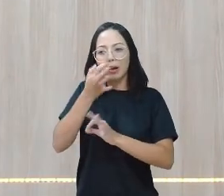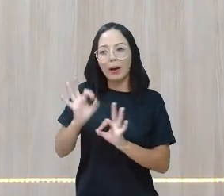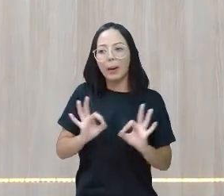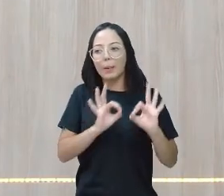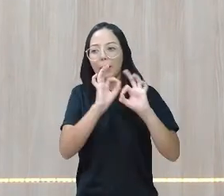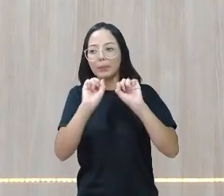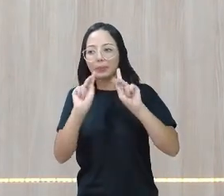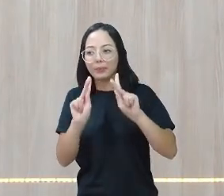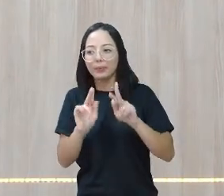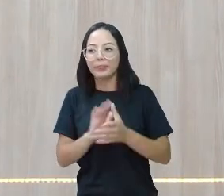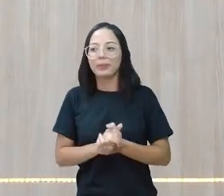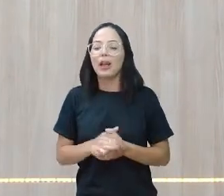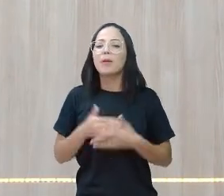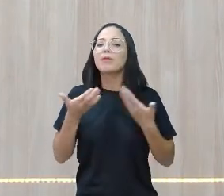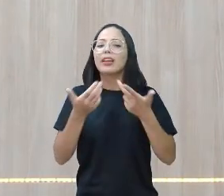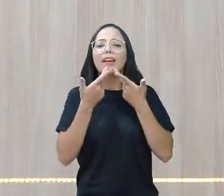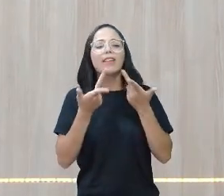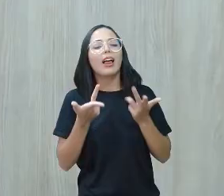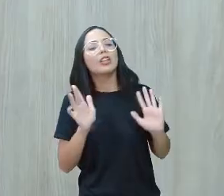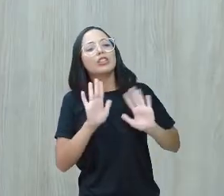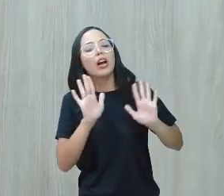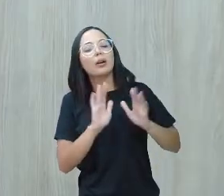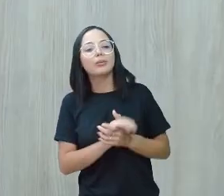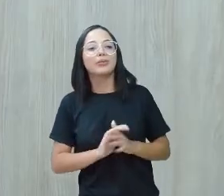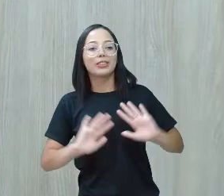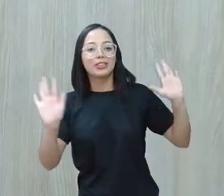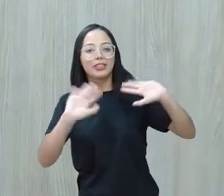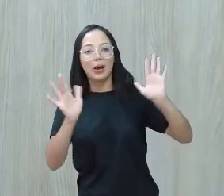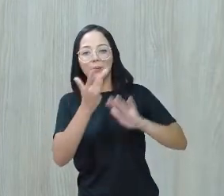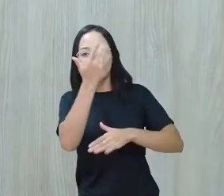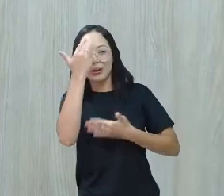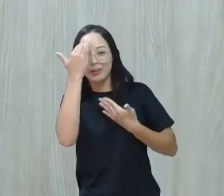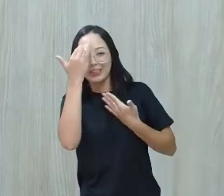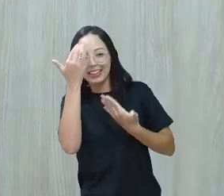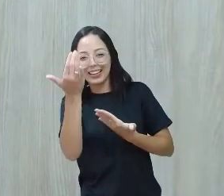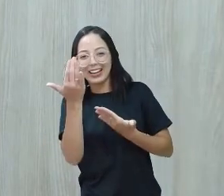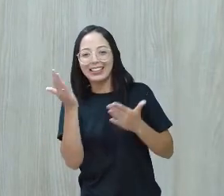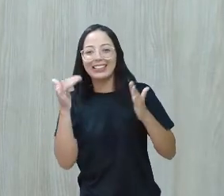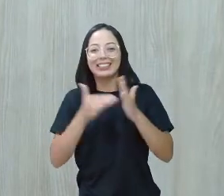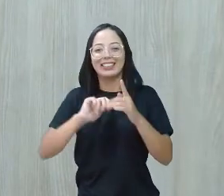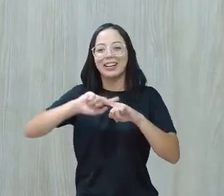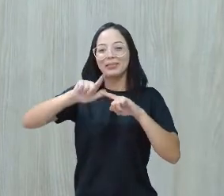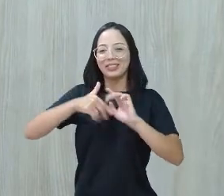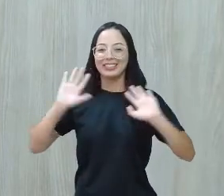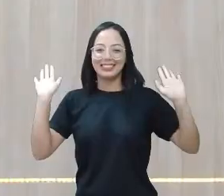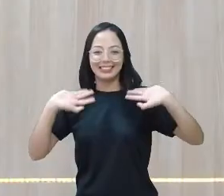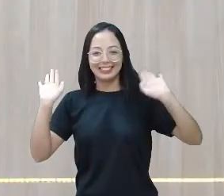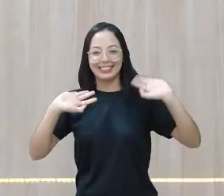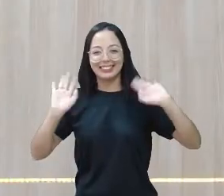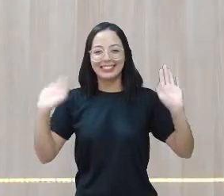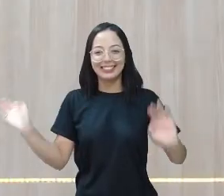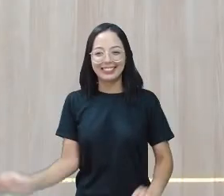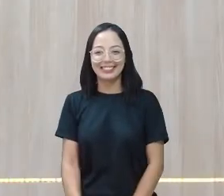Por hoje é só, gente. Você quer se despedir? Tchau, pessoal. Obrigada. Tchau, gente. Até a próxima. Até a próxima.